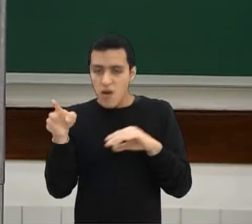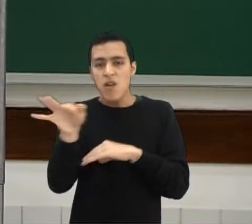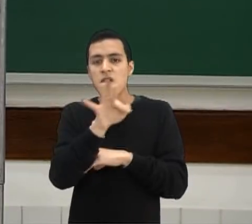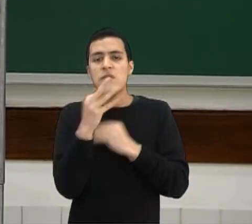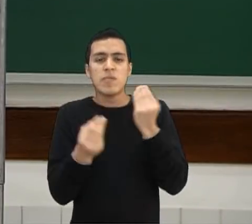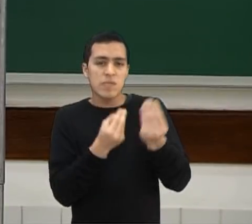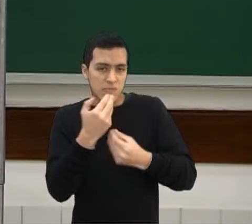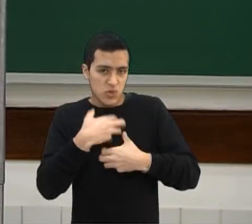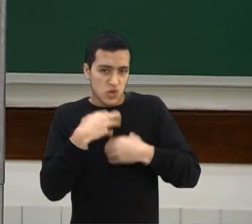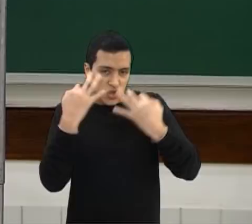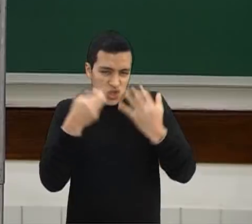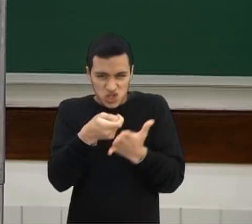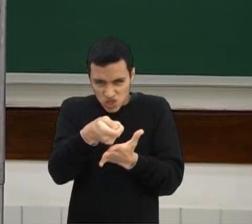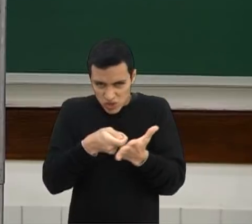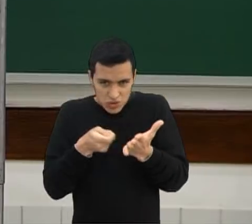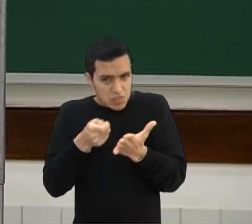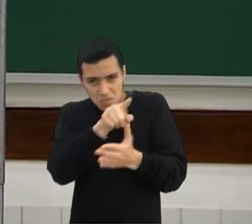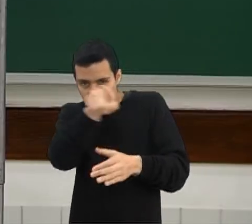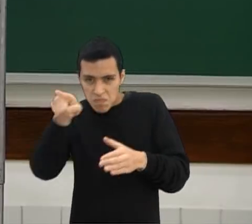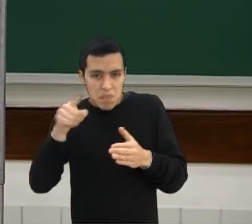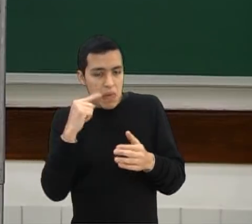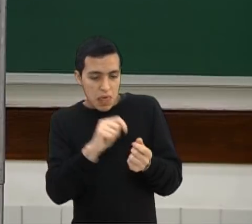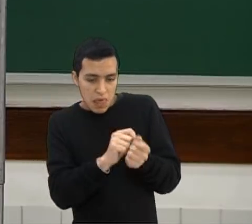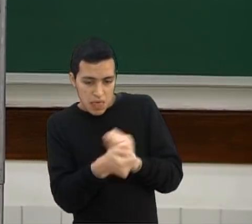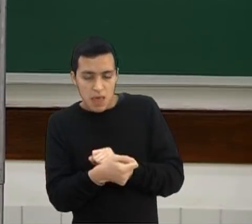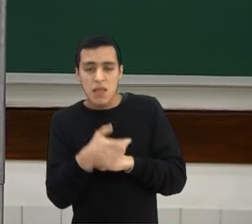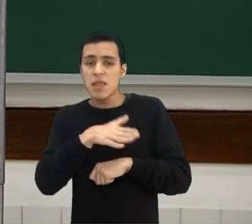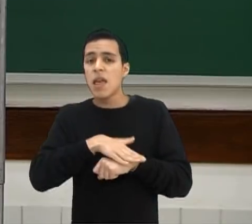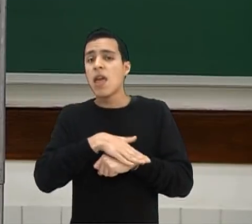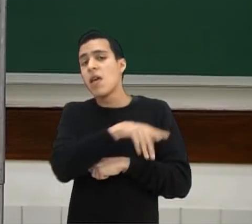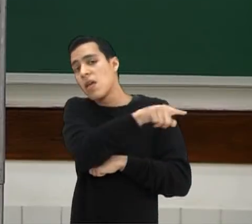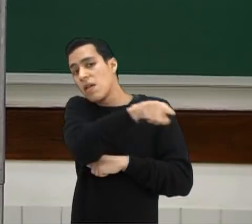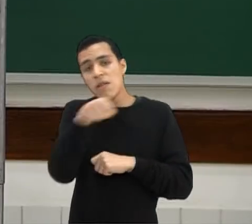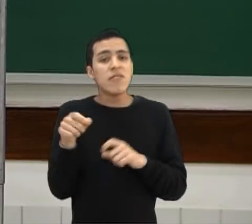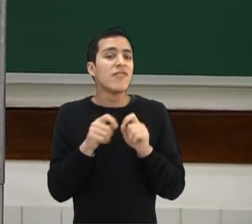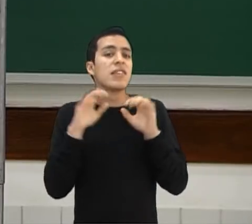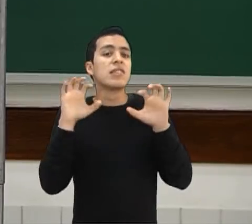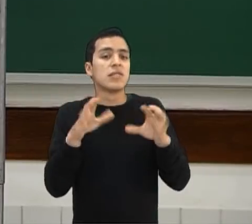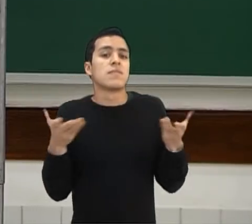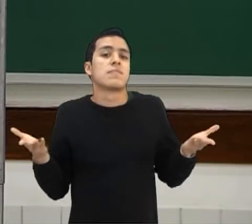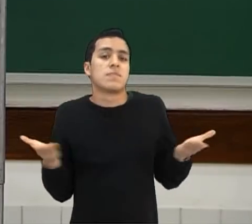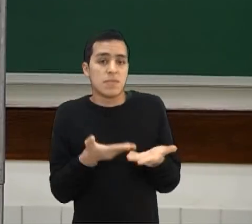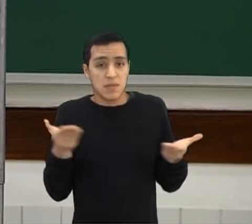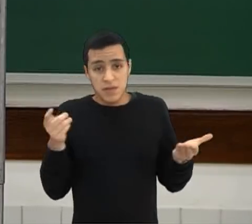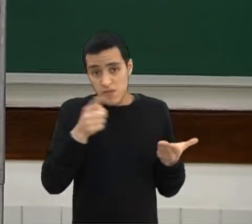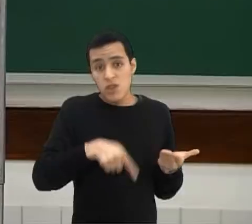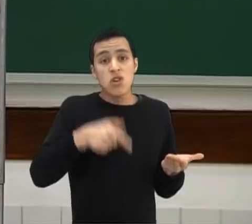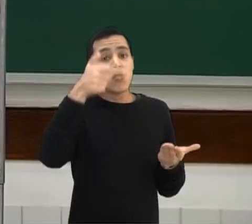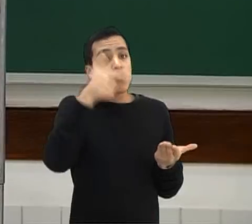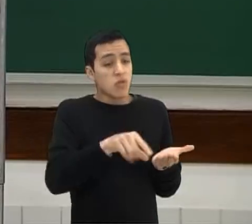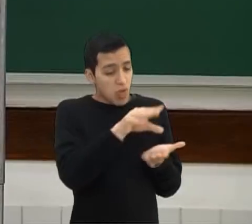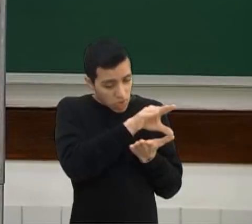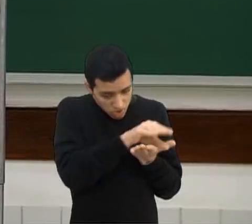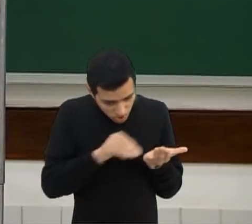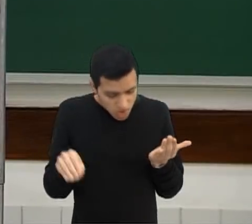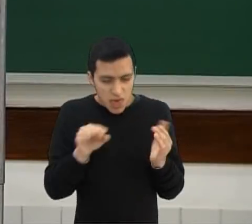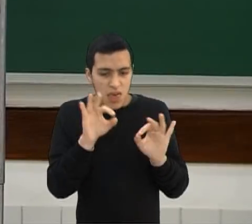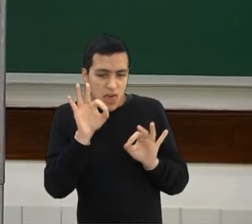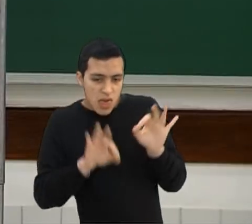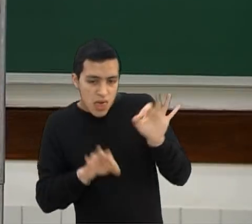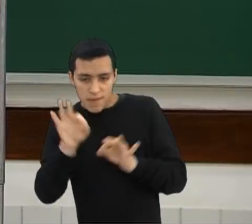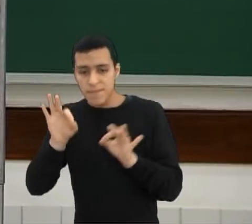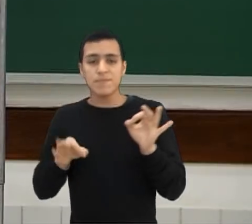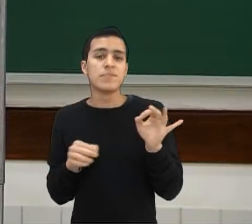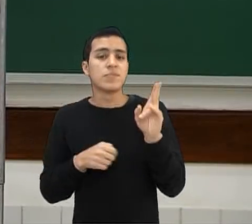da linguagem formal, tá? Então, vou dar um tempo para vocês fazerem aí, né? Vão reescrever essas